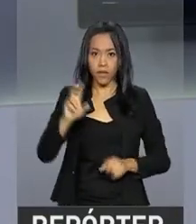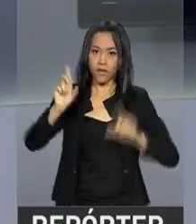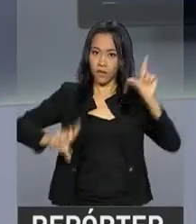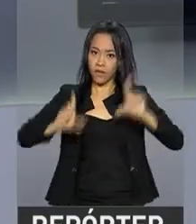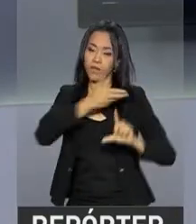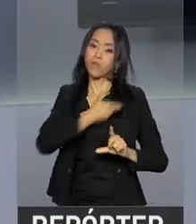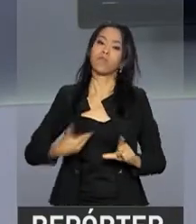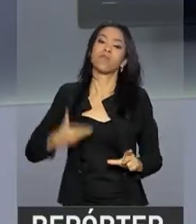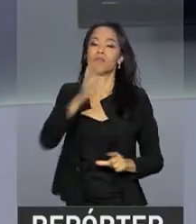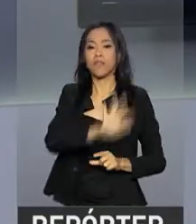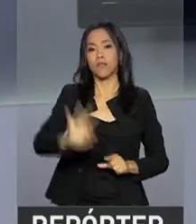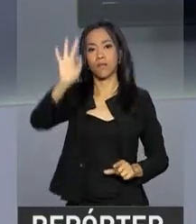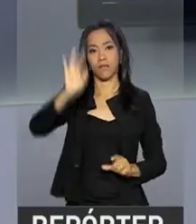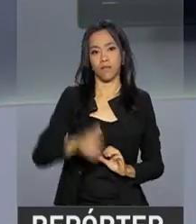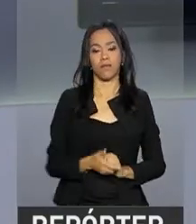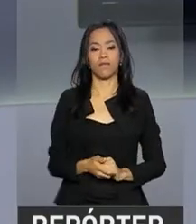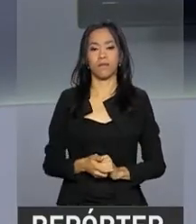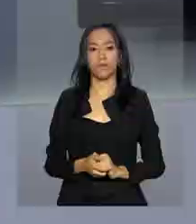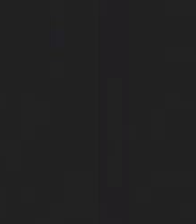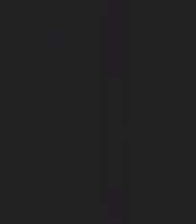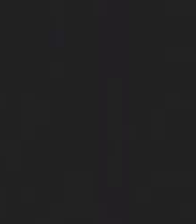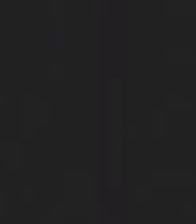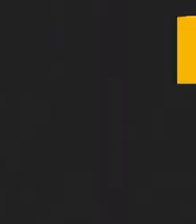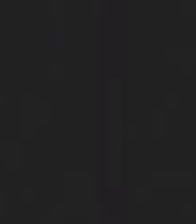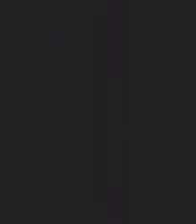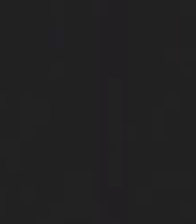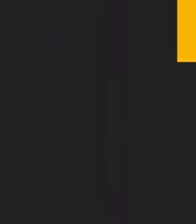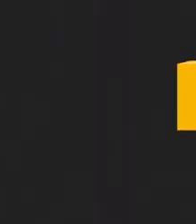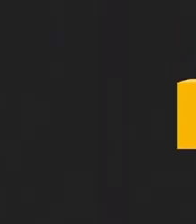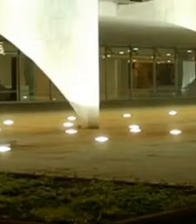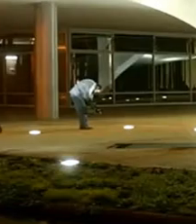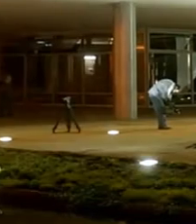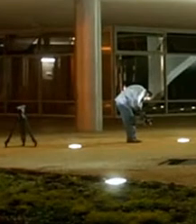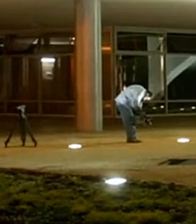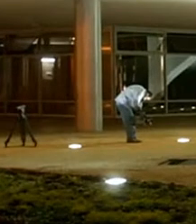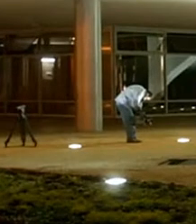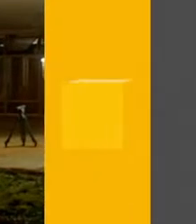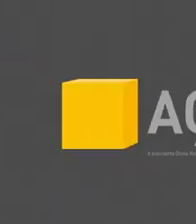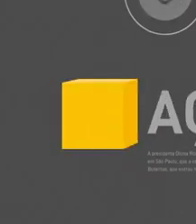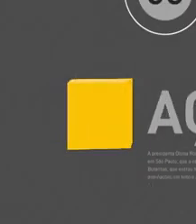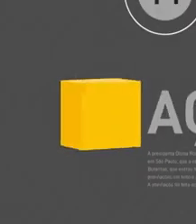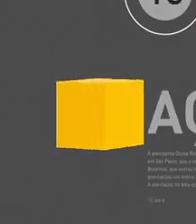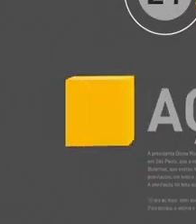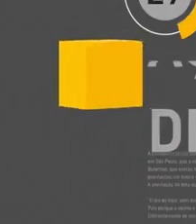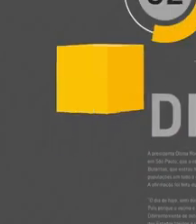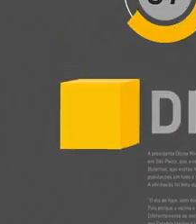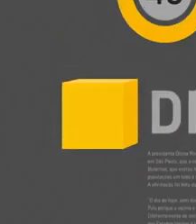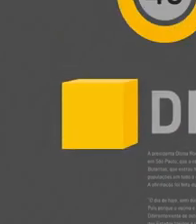NBR, a TV do Governo Federal.